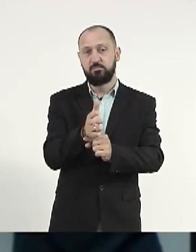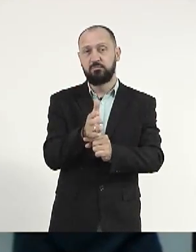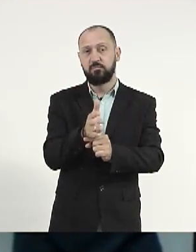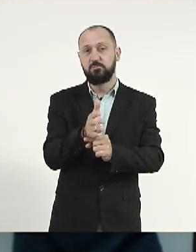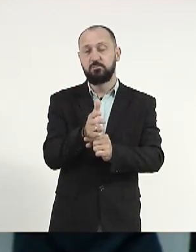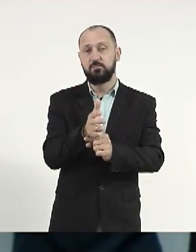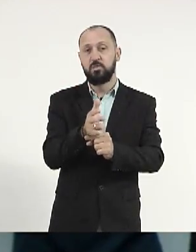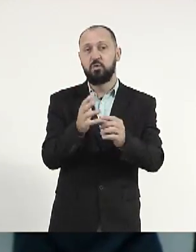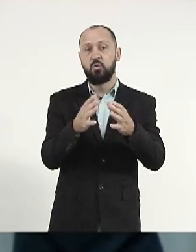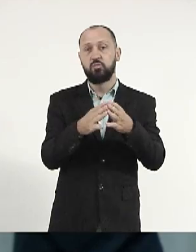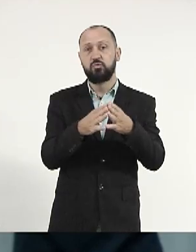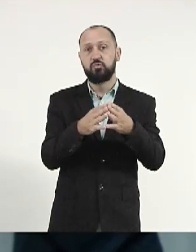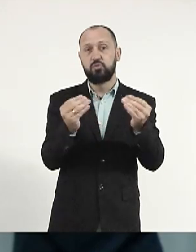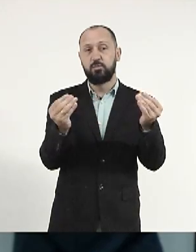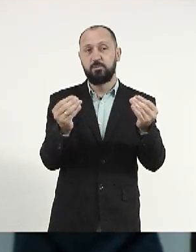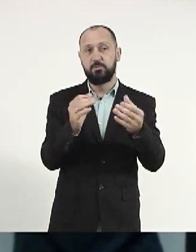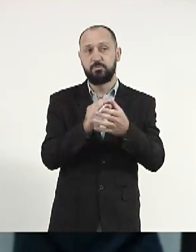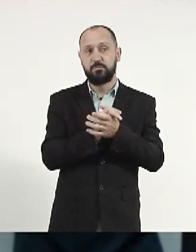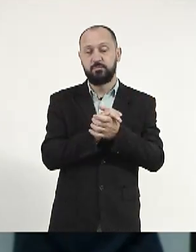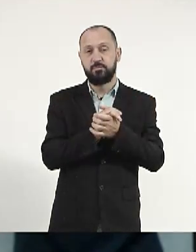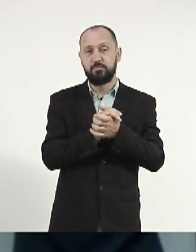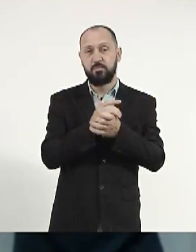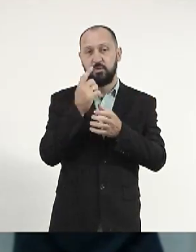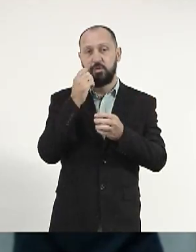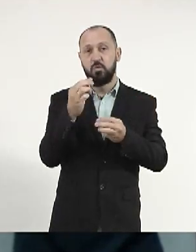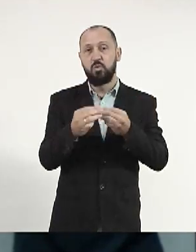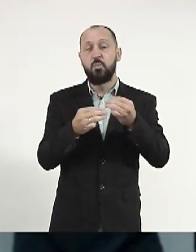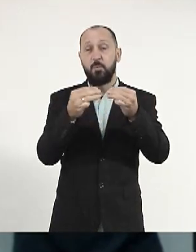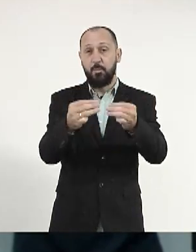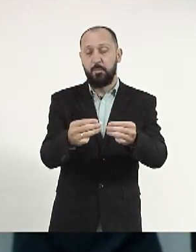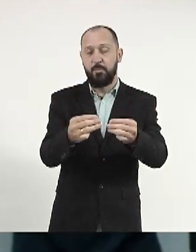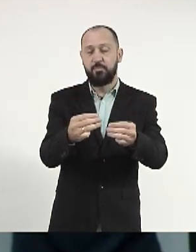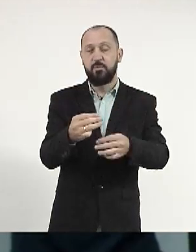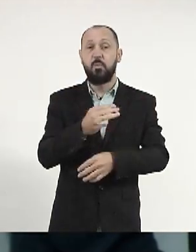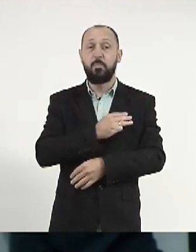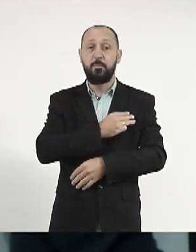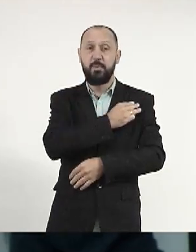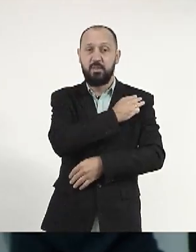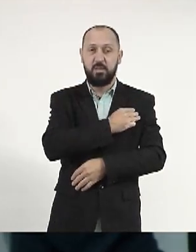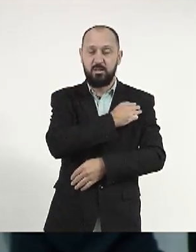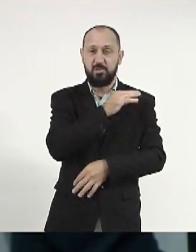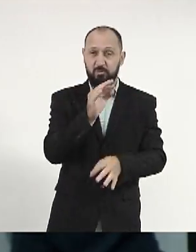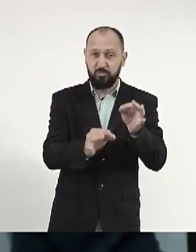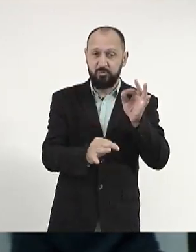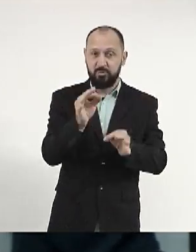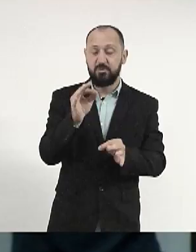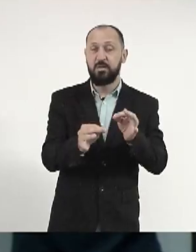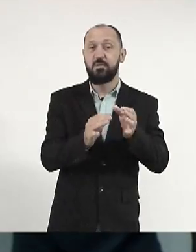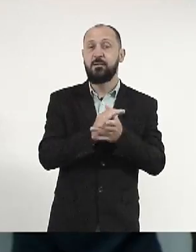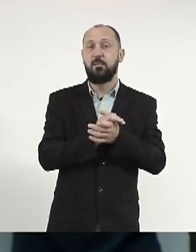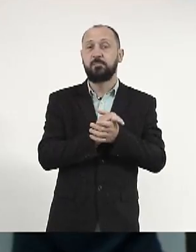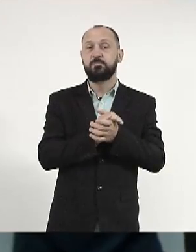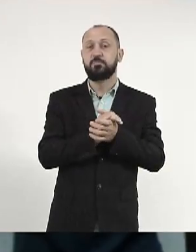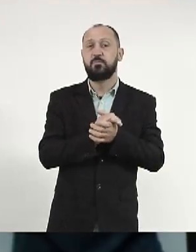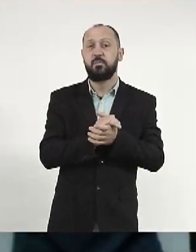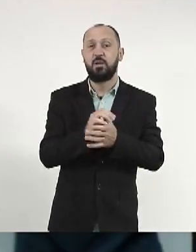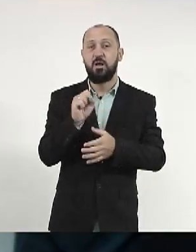Exatamente, sumiu. E o ministro da Justiça, hoje, é ministro